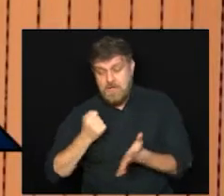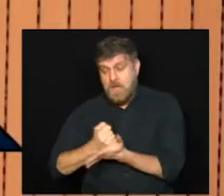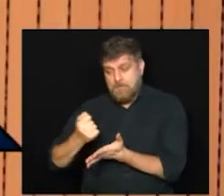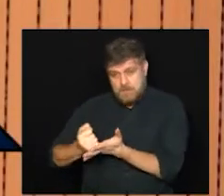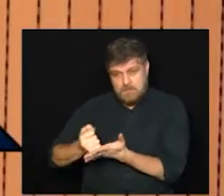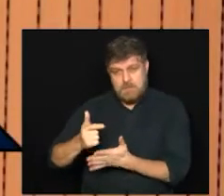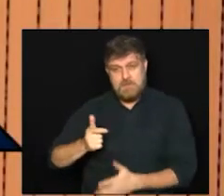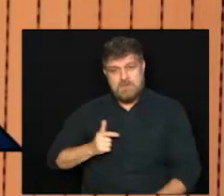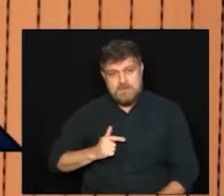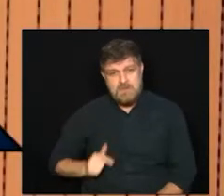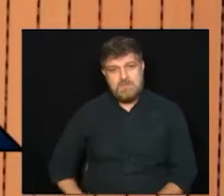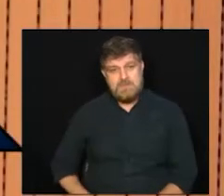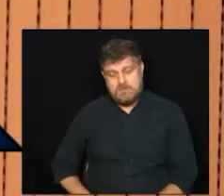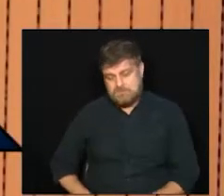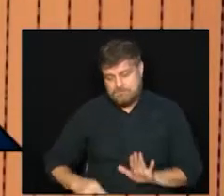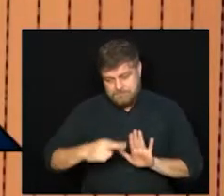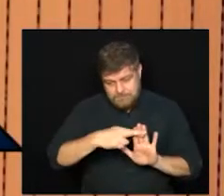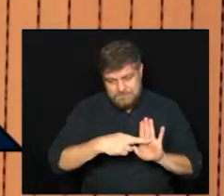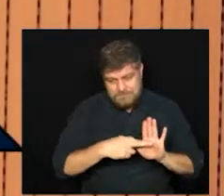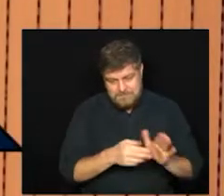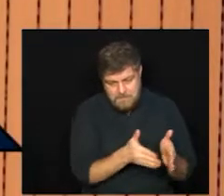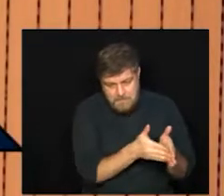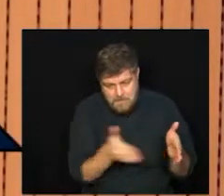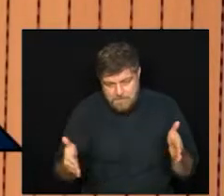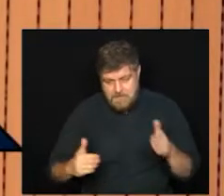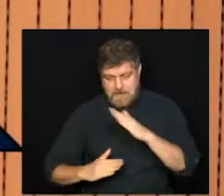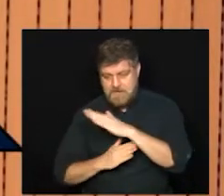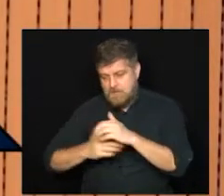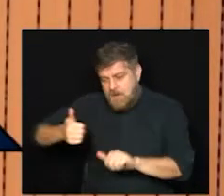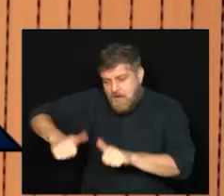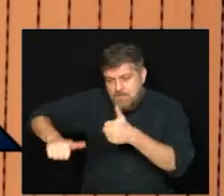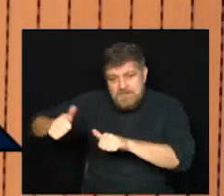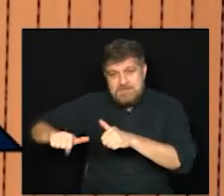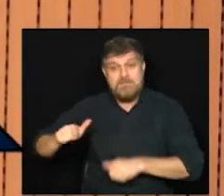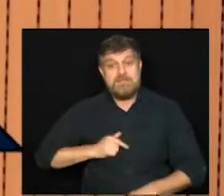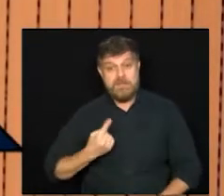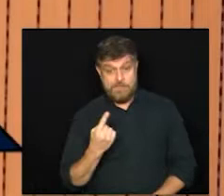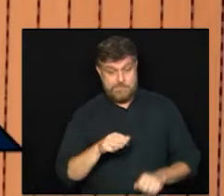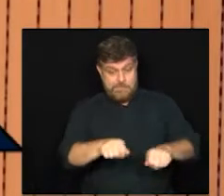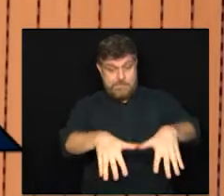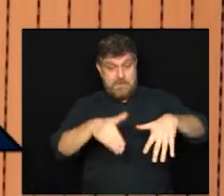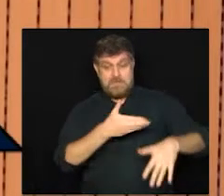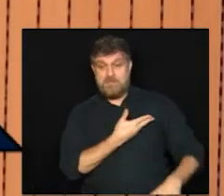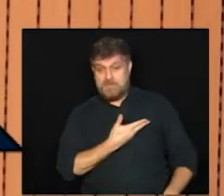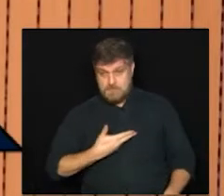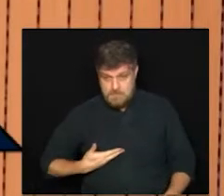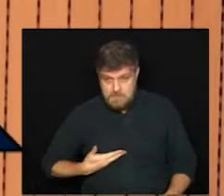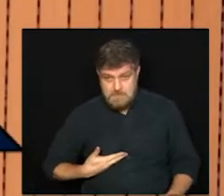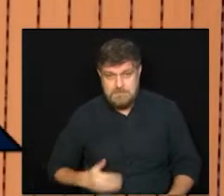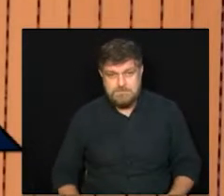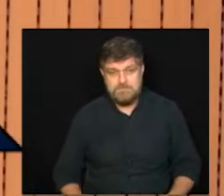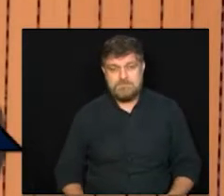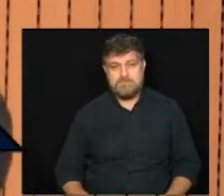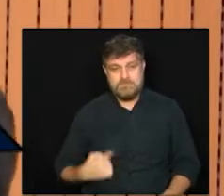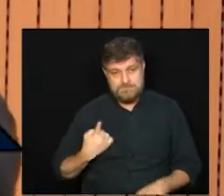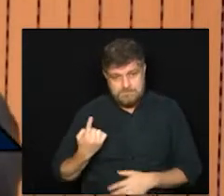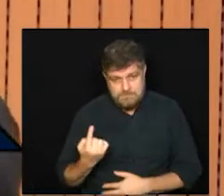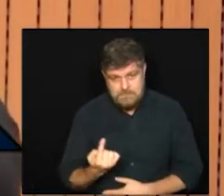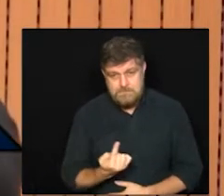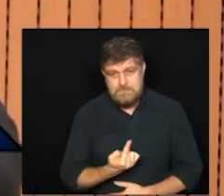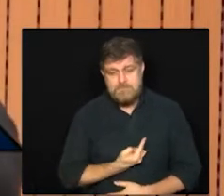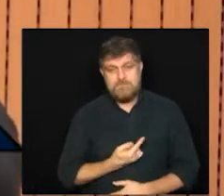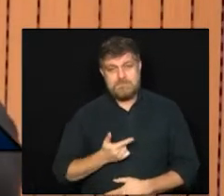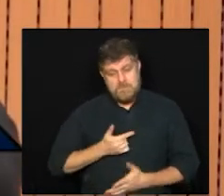protocolado e cumprir o rito de tramitação, necessita desse debate, desta audiência pública. Portanto, a gente